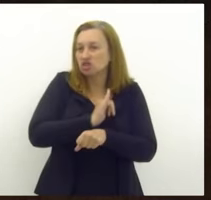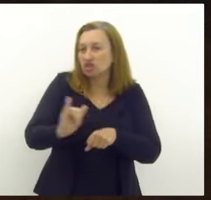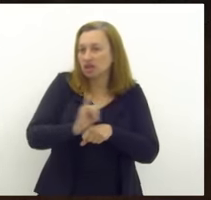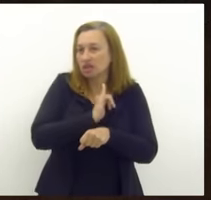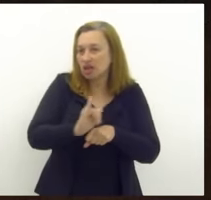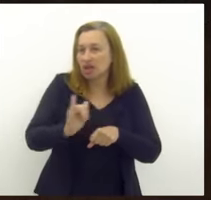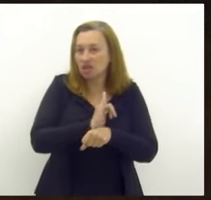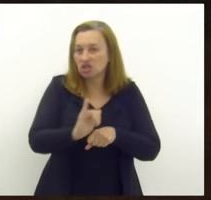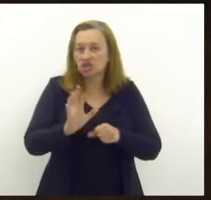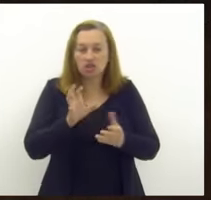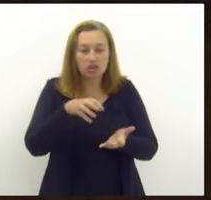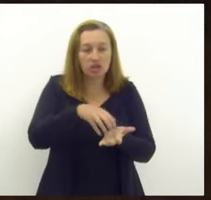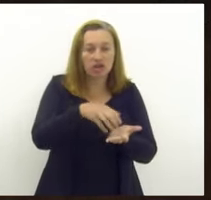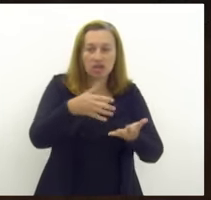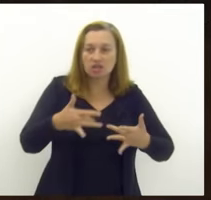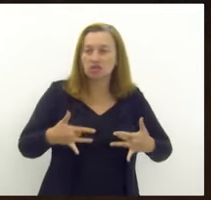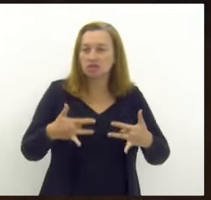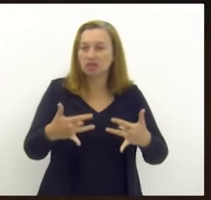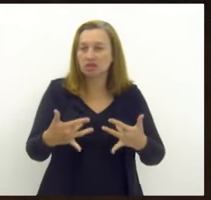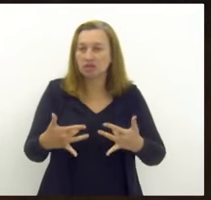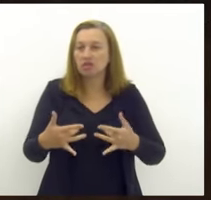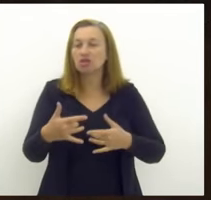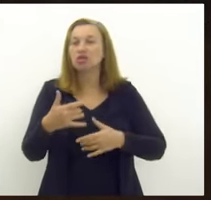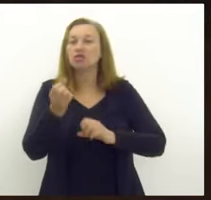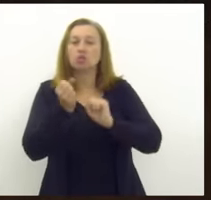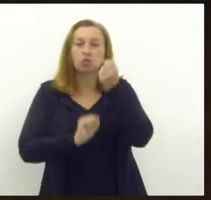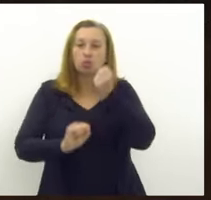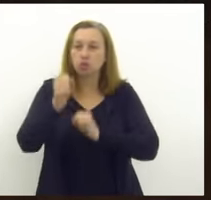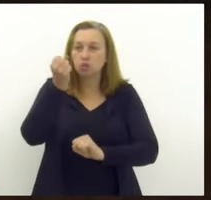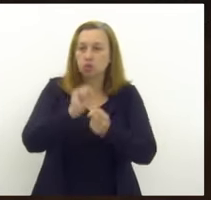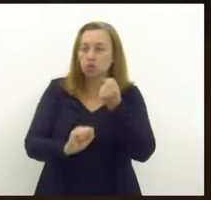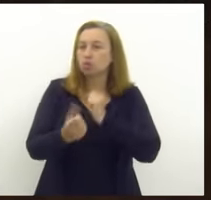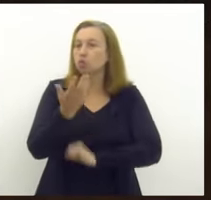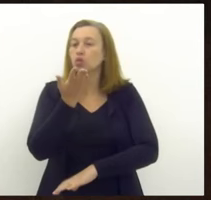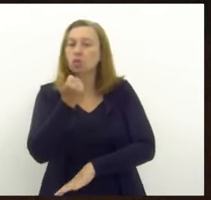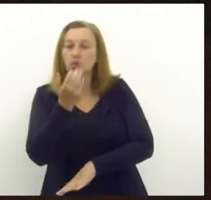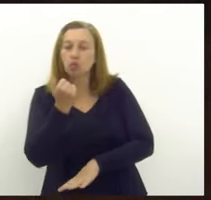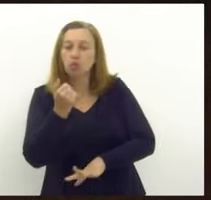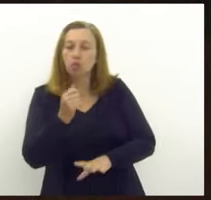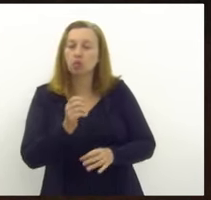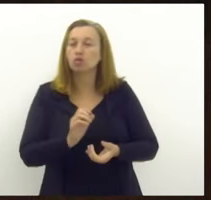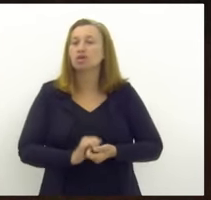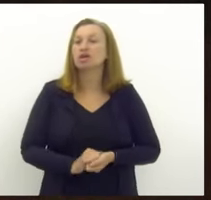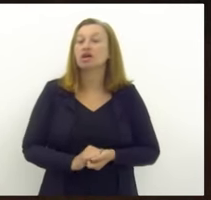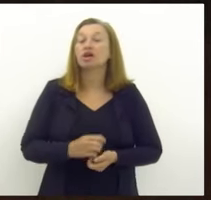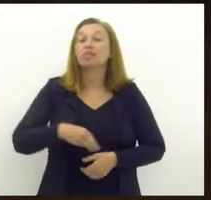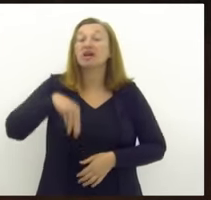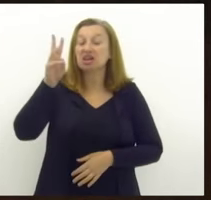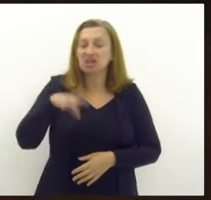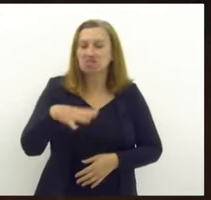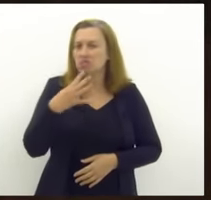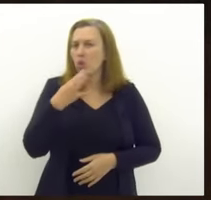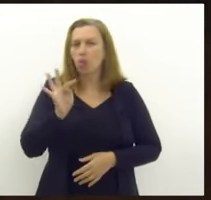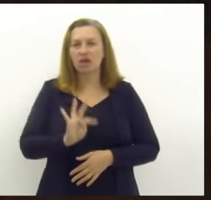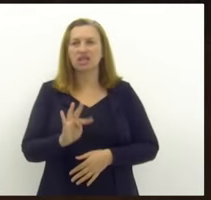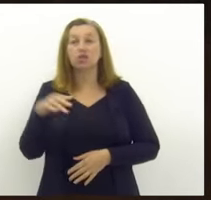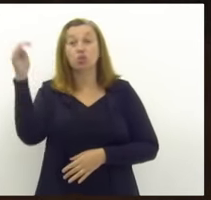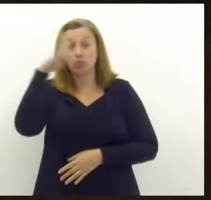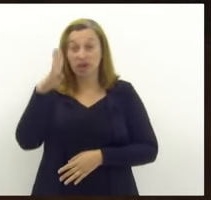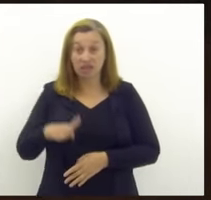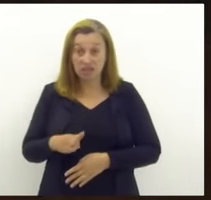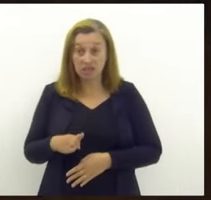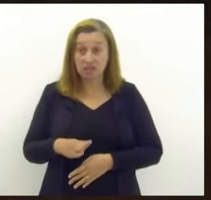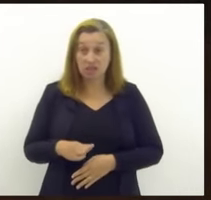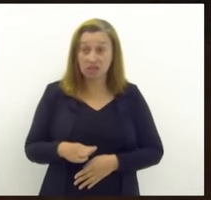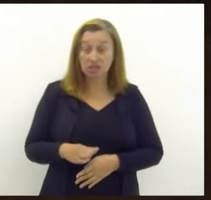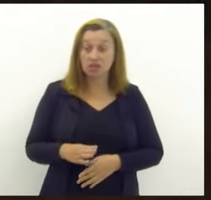de solidariedade com indústria alimentícia comércio porque para quem não sabe o Brasil é um